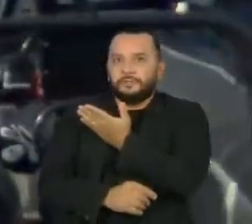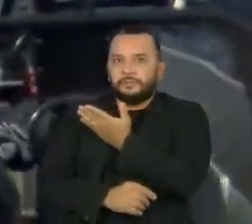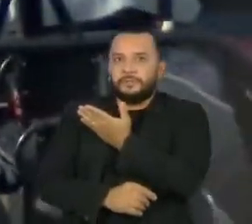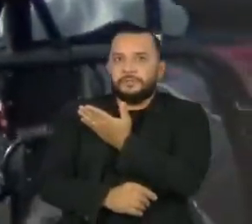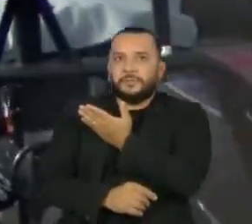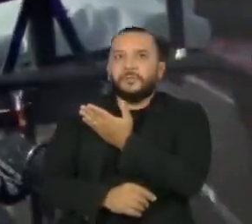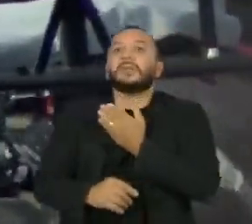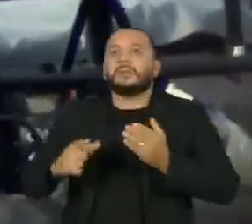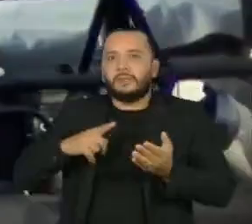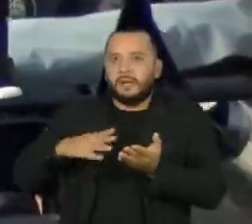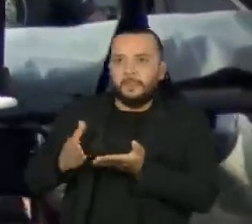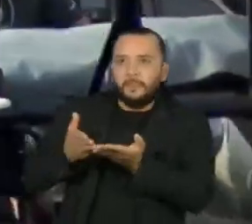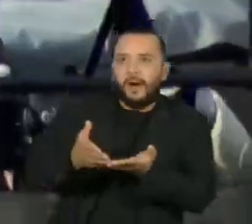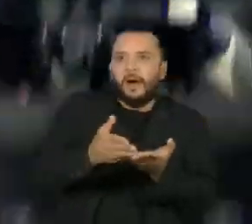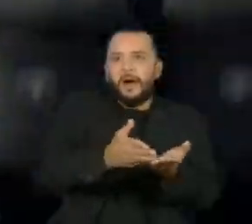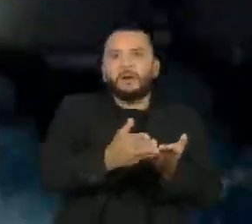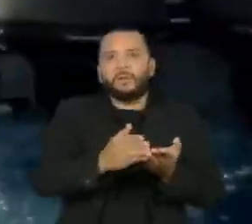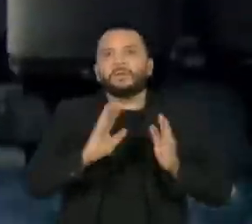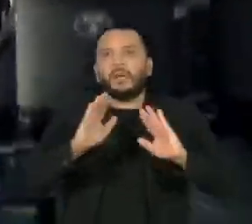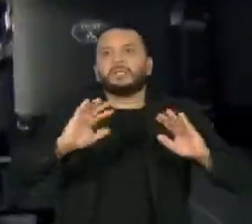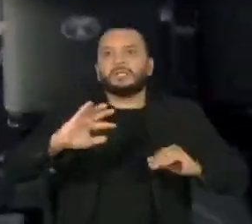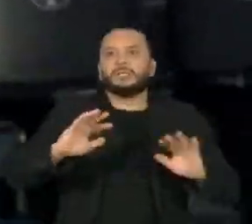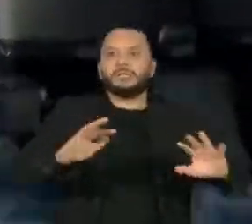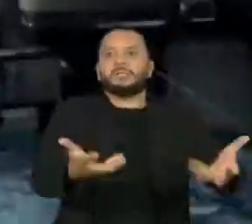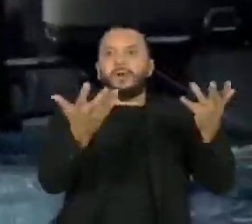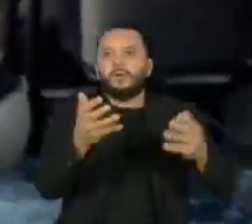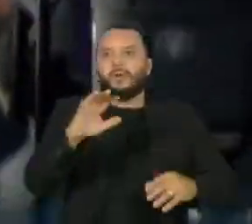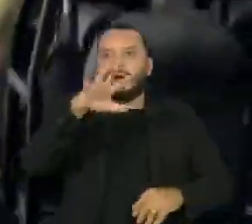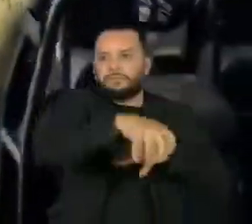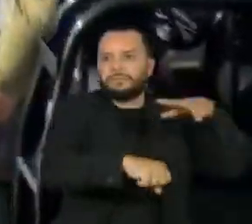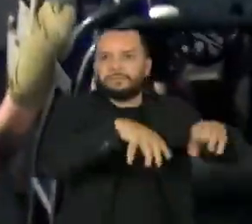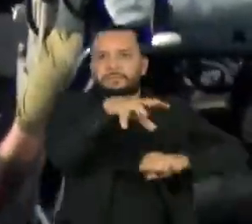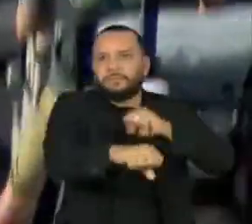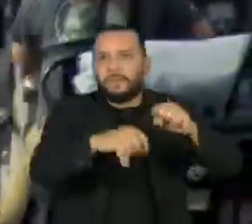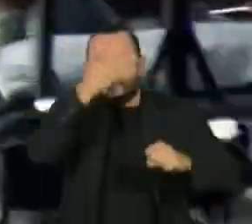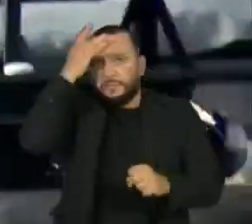vai enviar um barco de resgate.